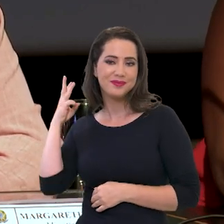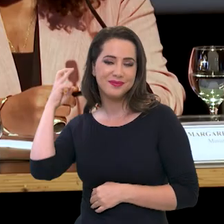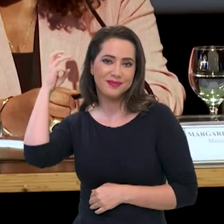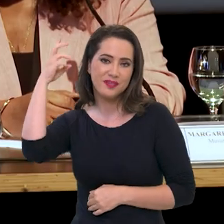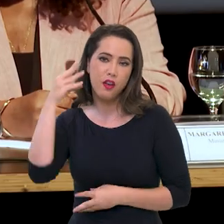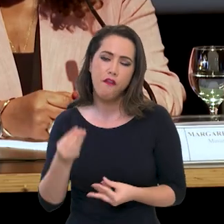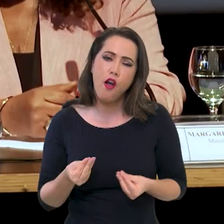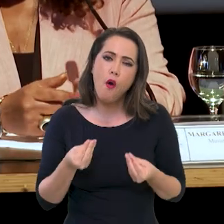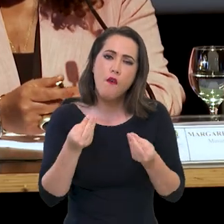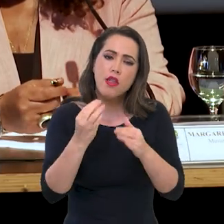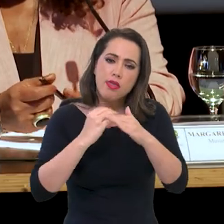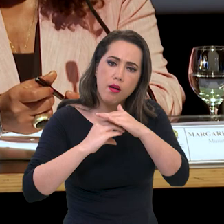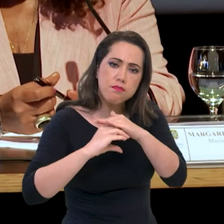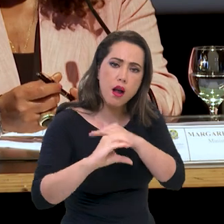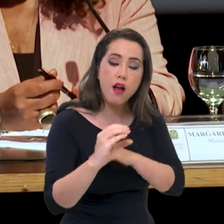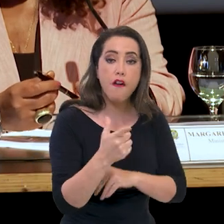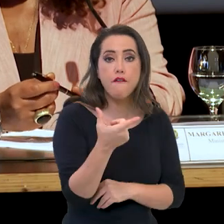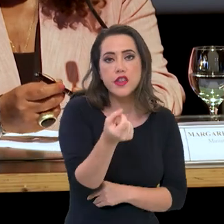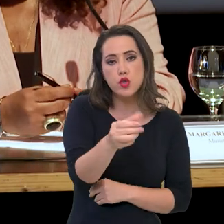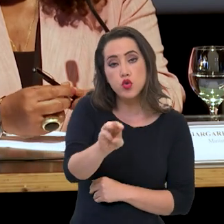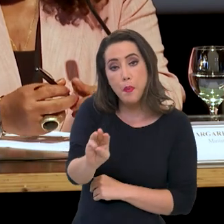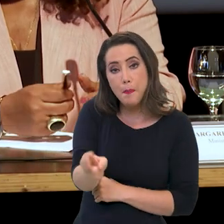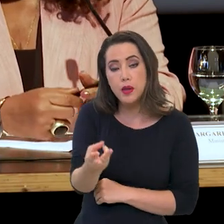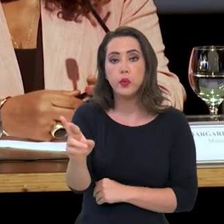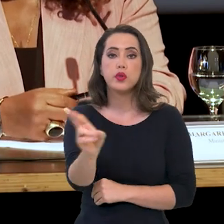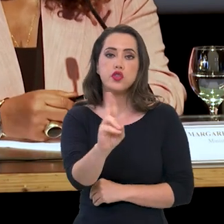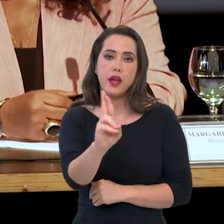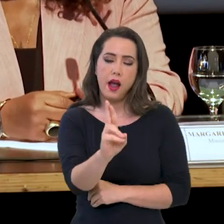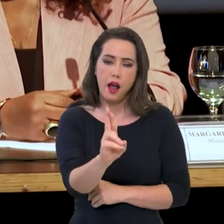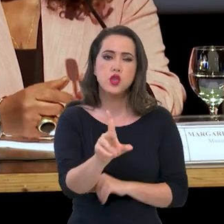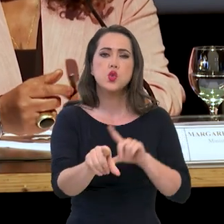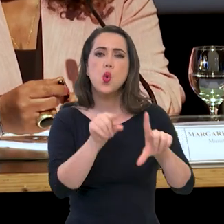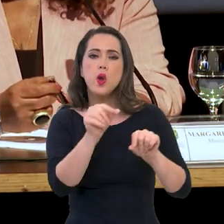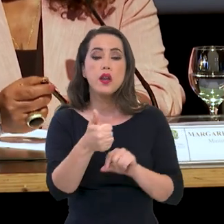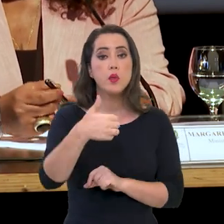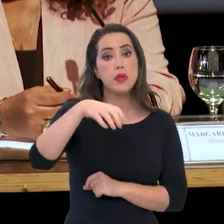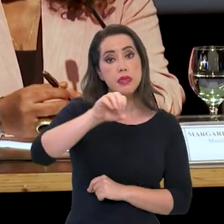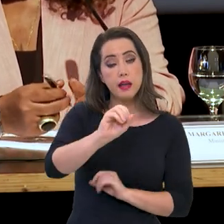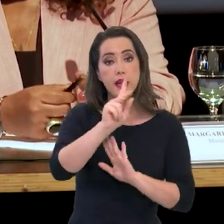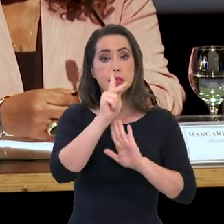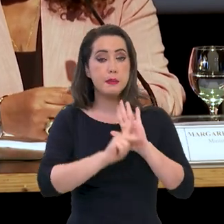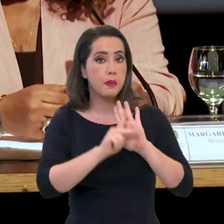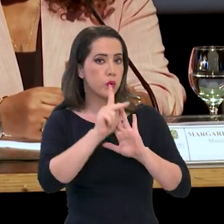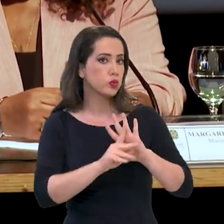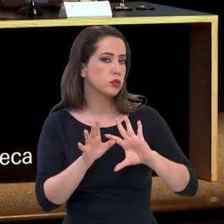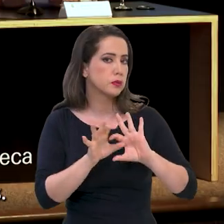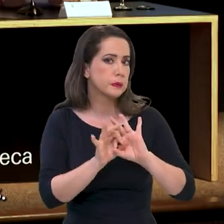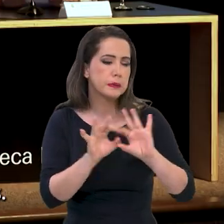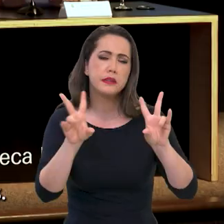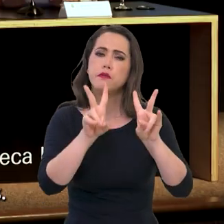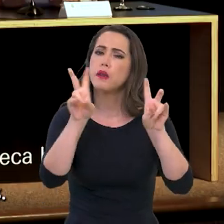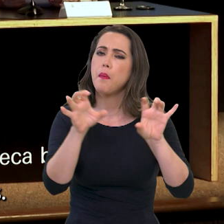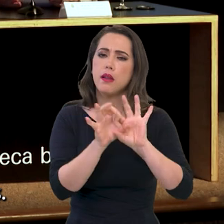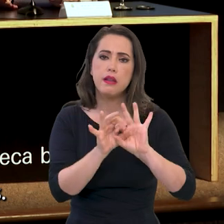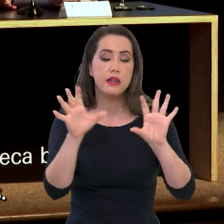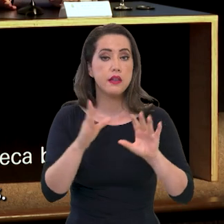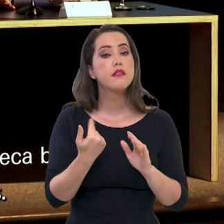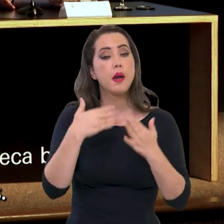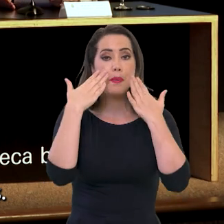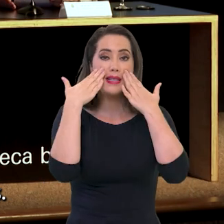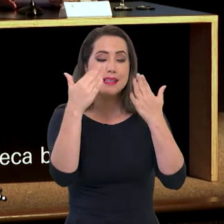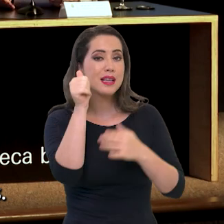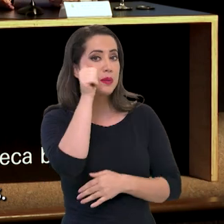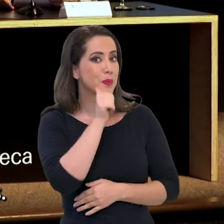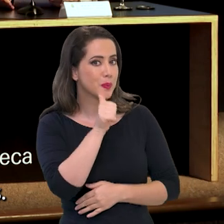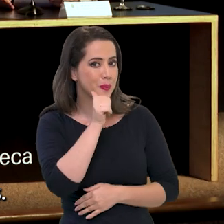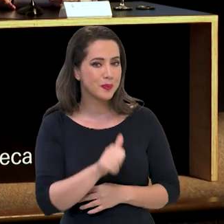Menezes, e vai destinar R$ 20 milhões para 10 projetos de ficção com temática livre, apresentado por